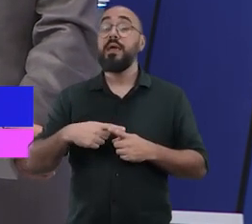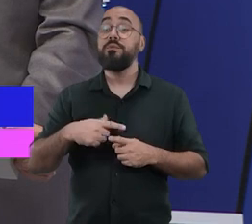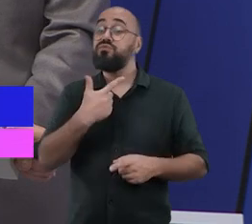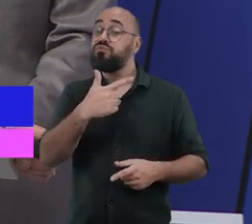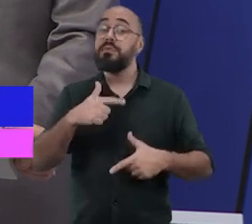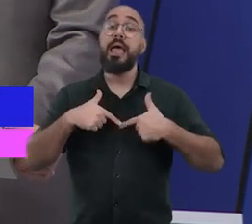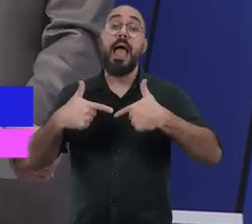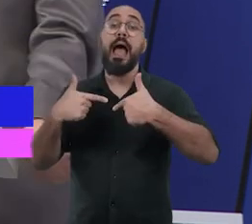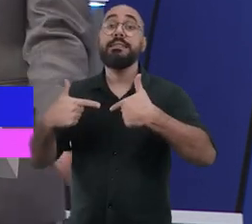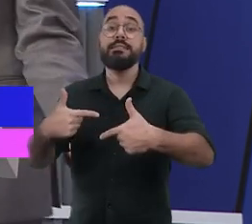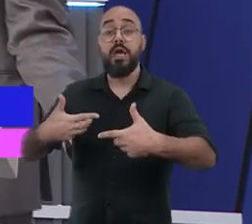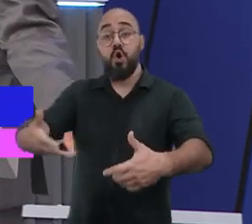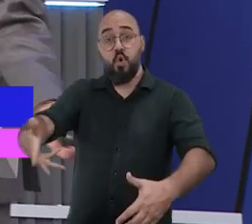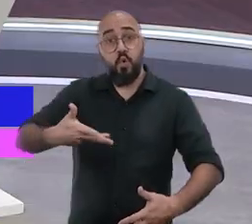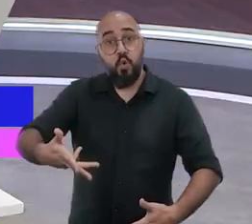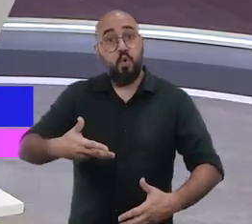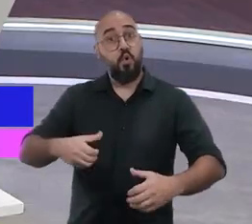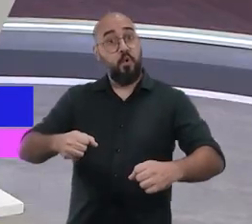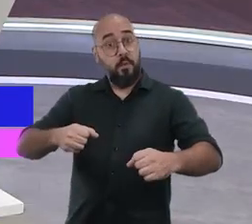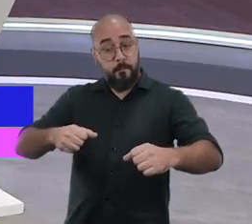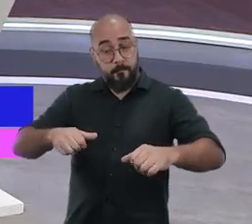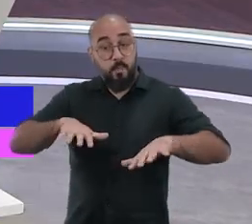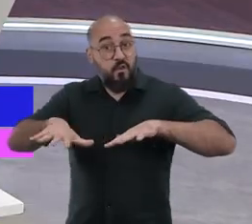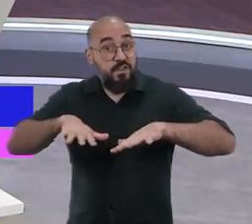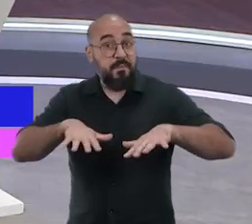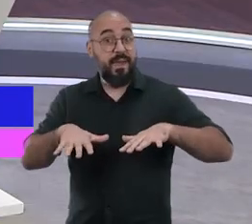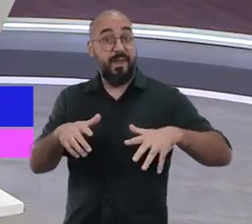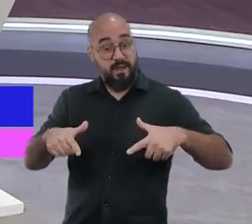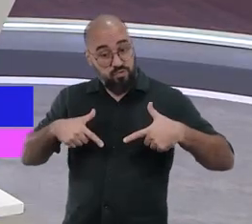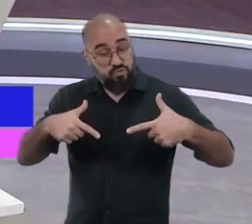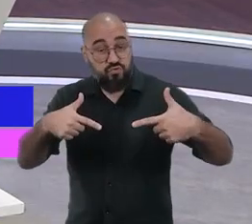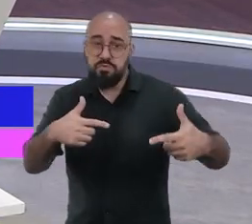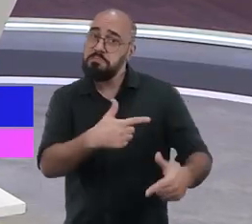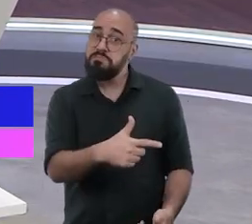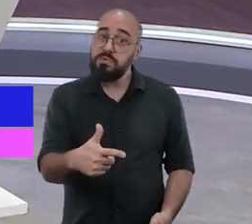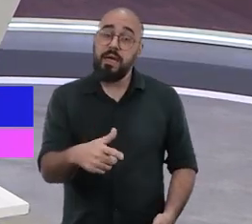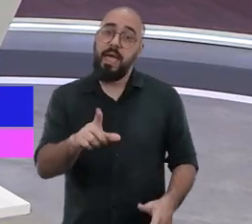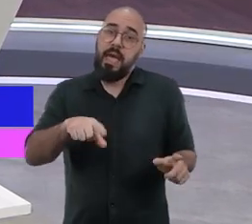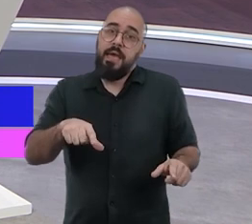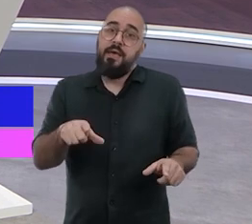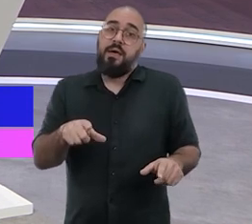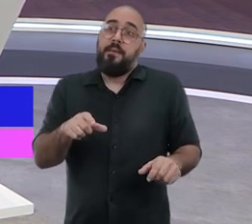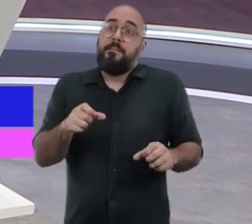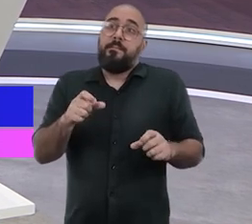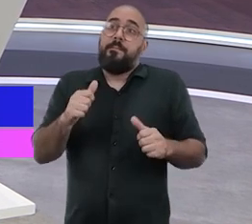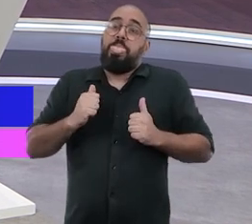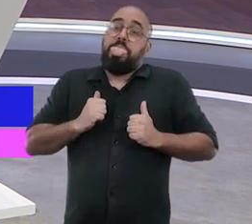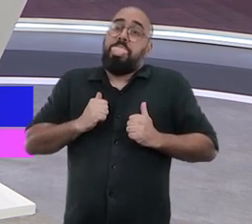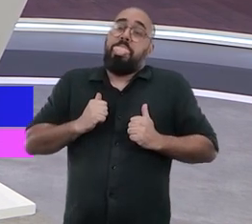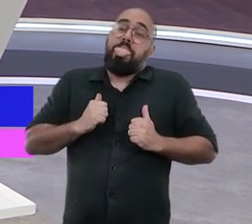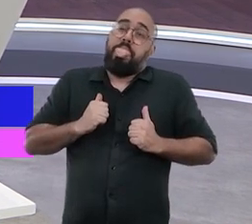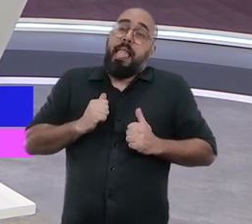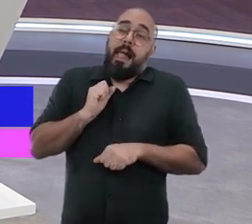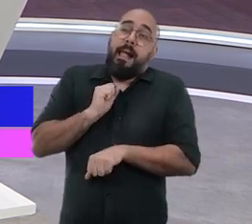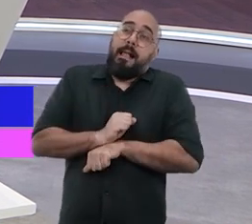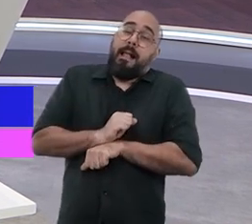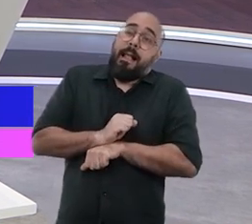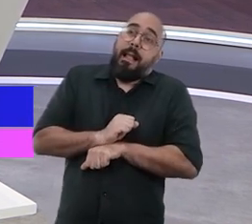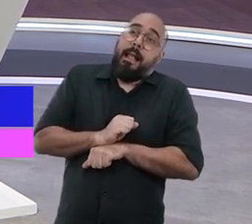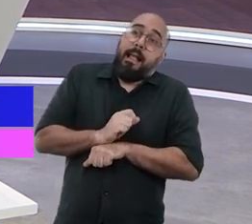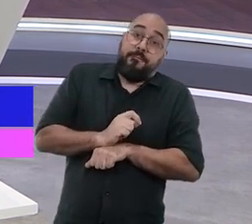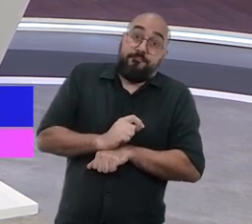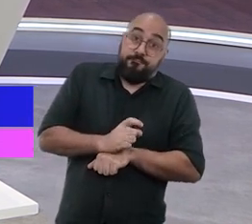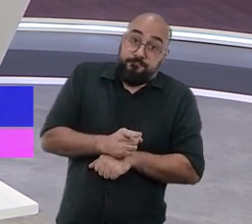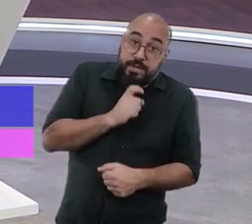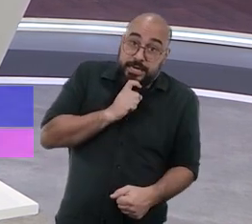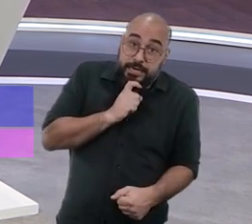não? A Bíblia vai dizer para mim e para você. Vamos a Tiago, capítulo 2, versículo 17, e encontramos a